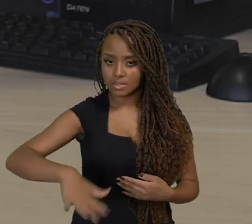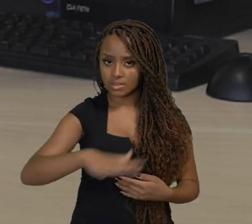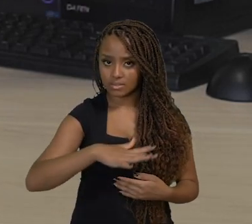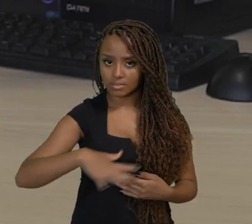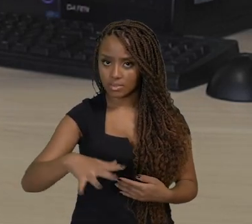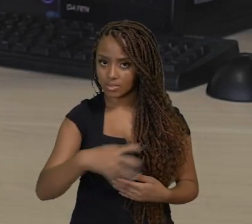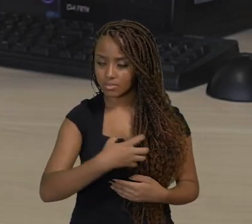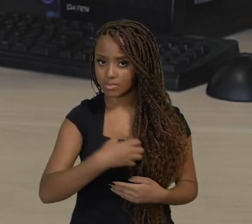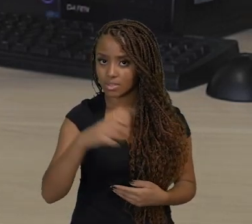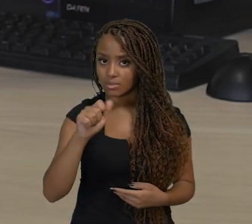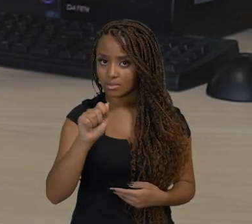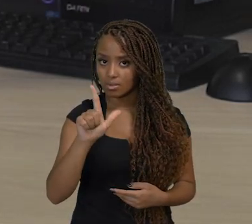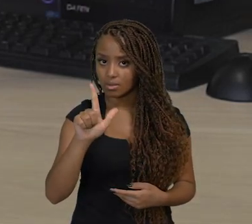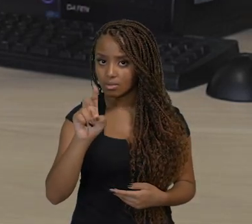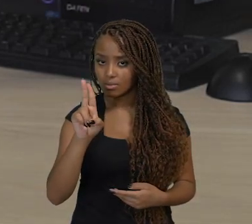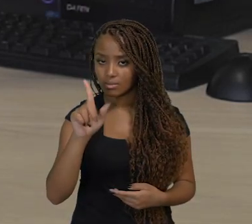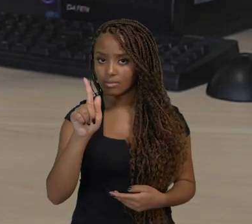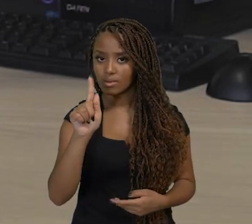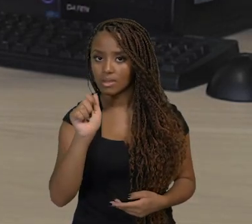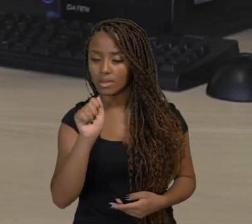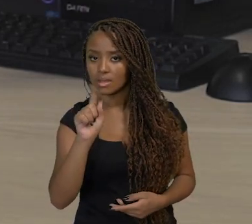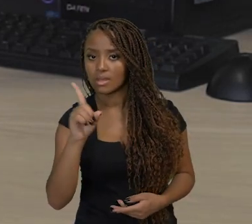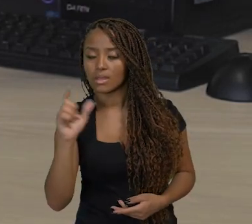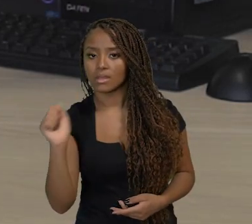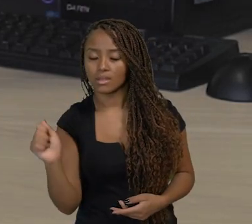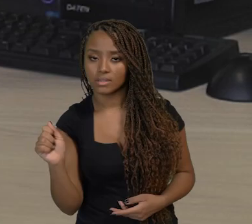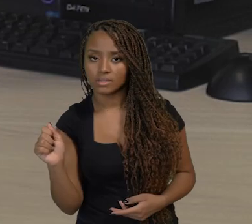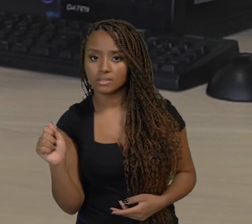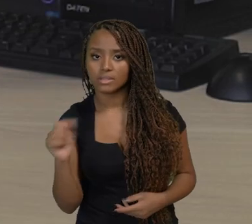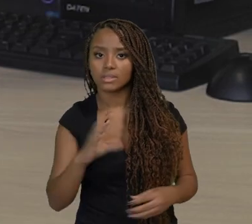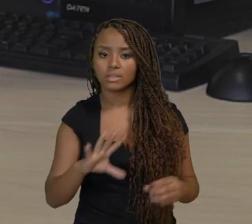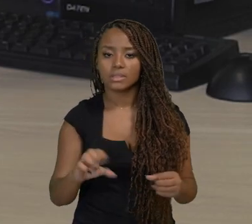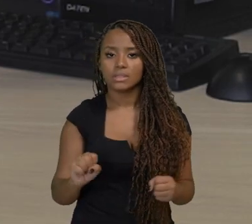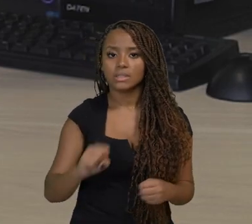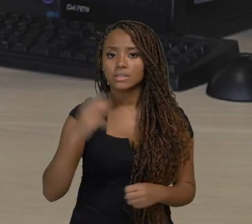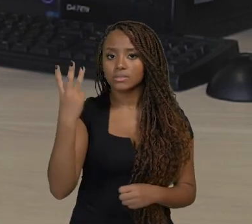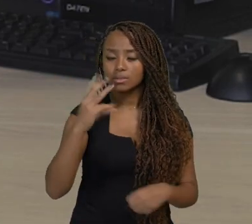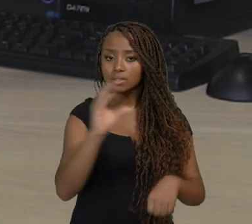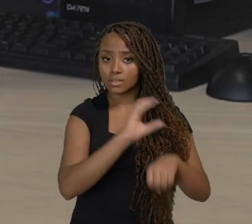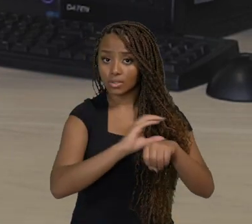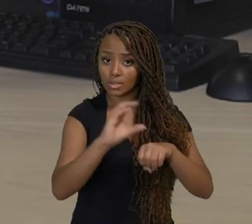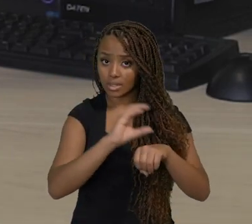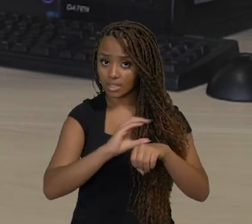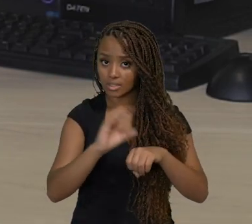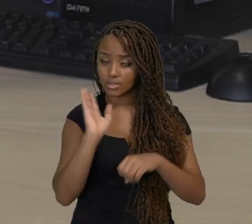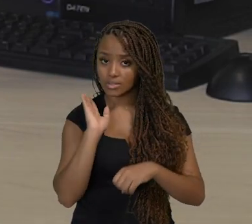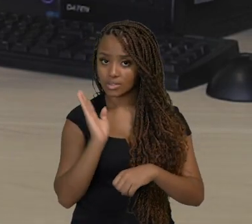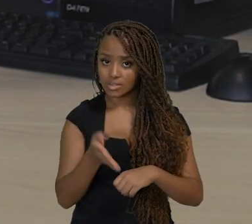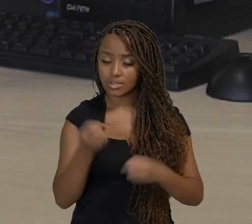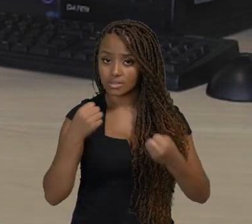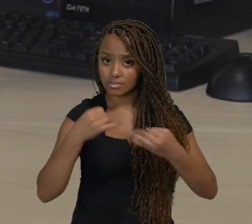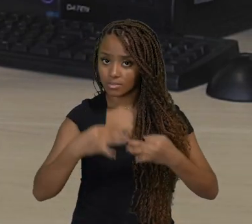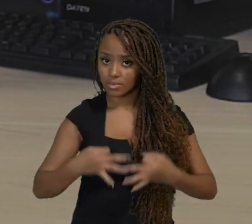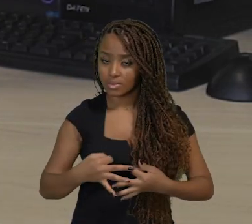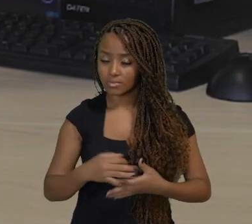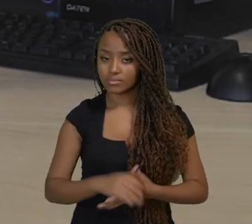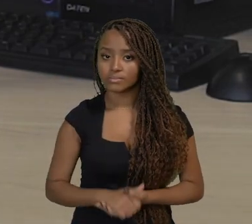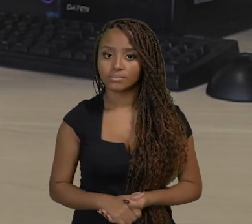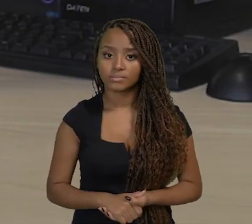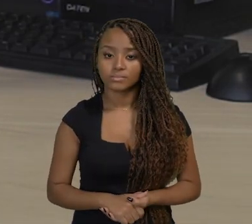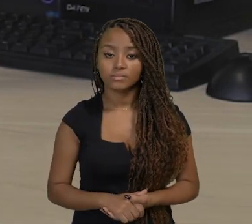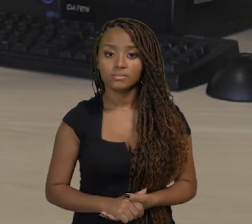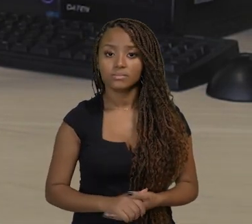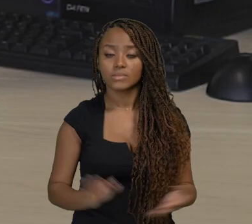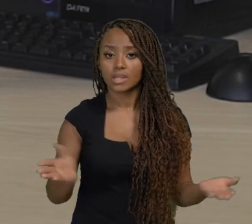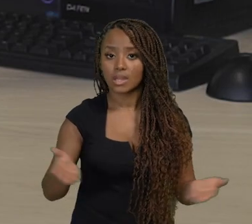ainda alugada, né, e congrega aqui, são as três coordenações, conforme você bem disse. Né?